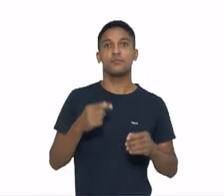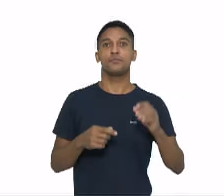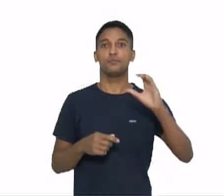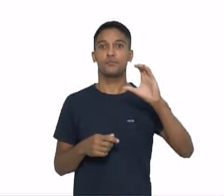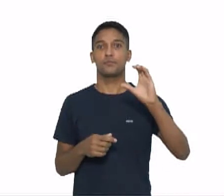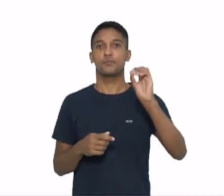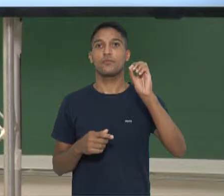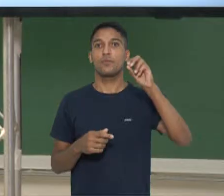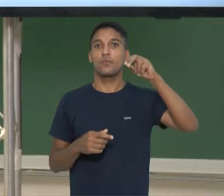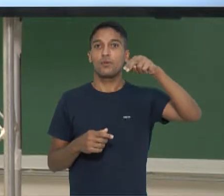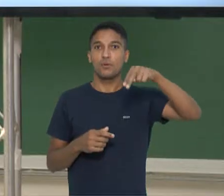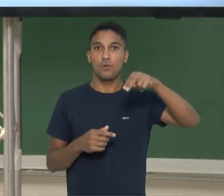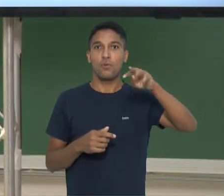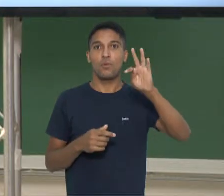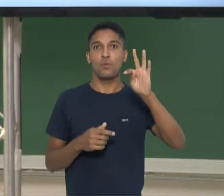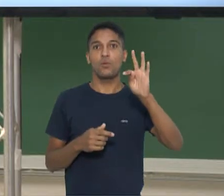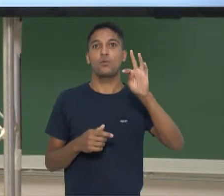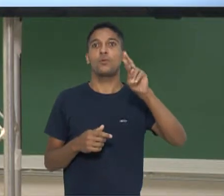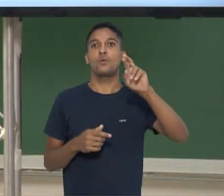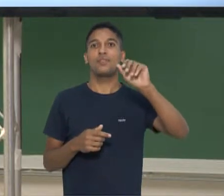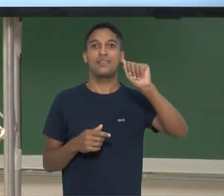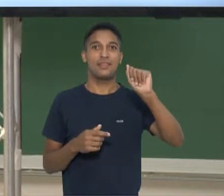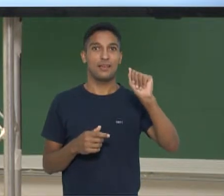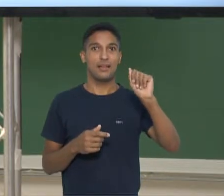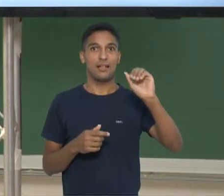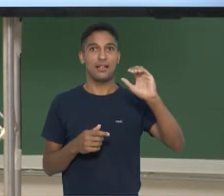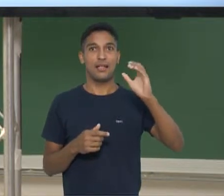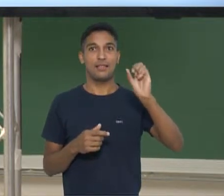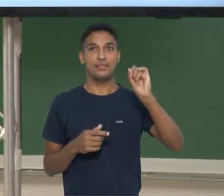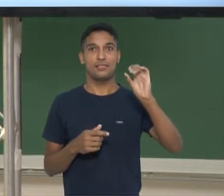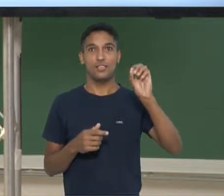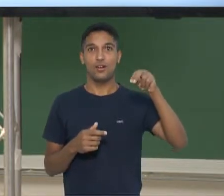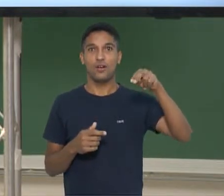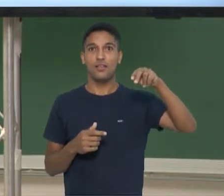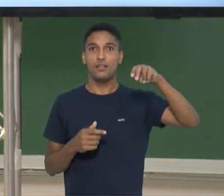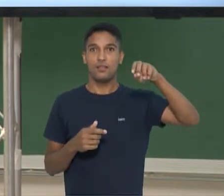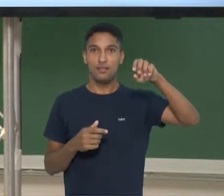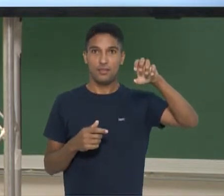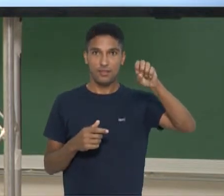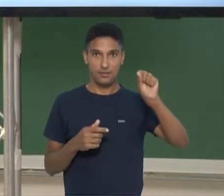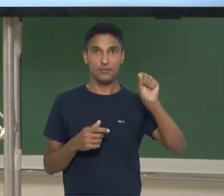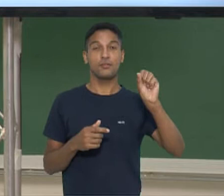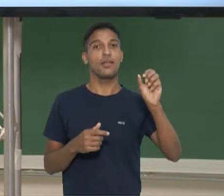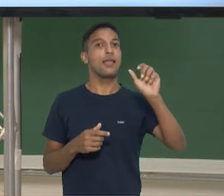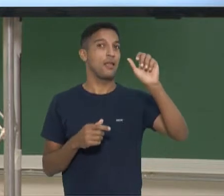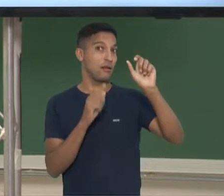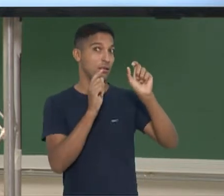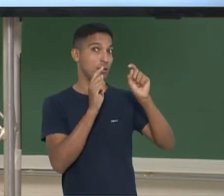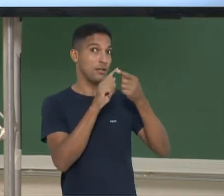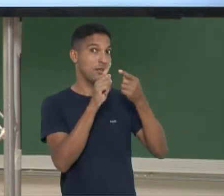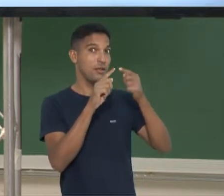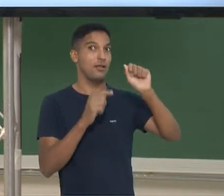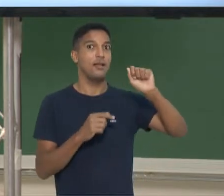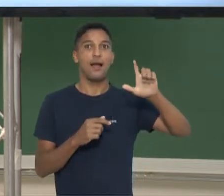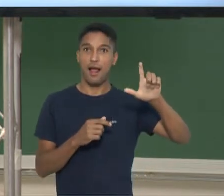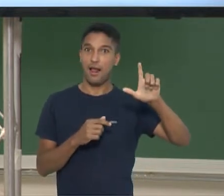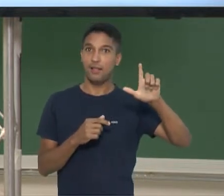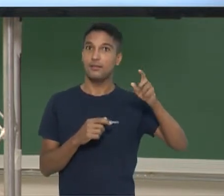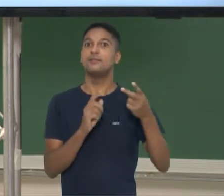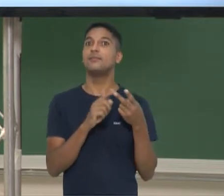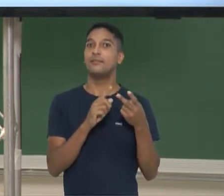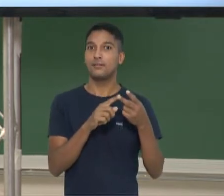espanhol. Lembram que nós só temos duas? Al e del. E las combinaciones, que são